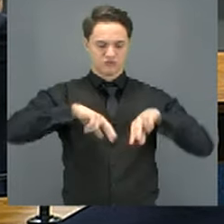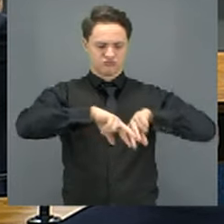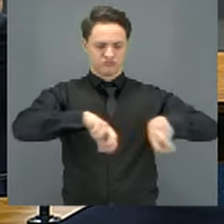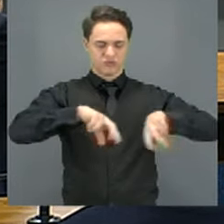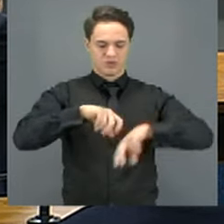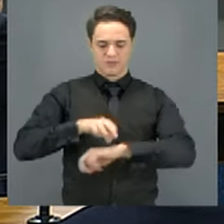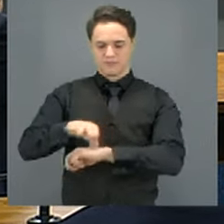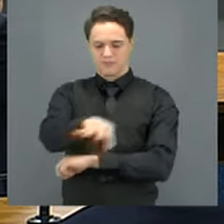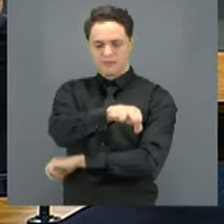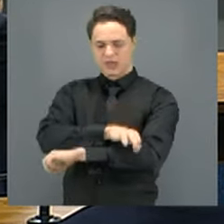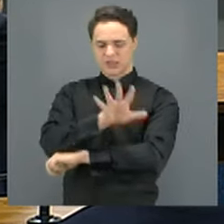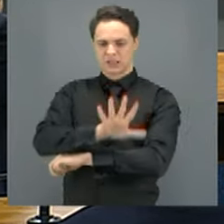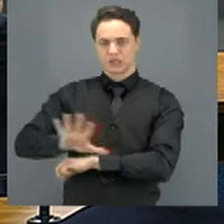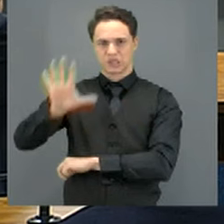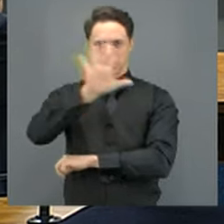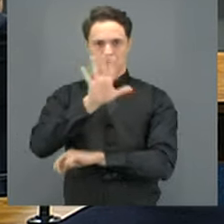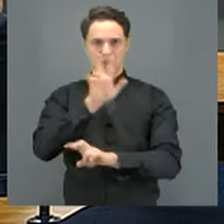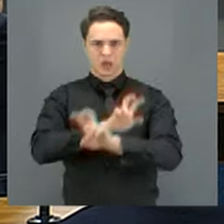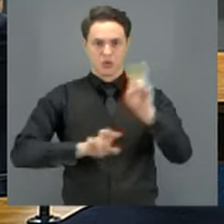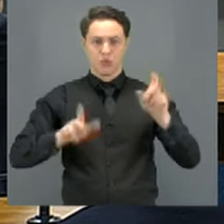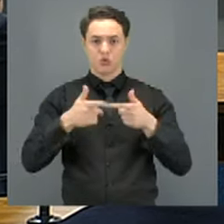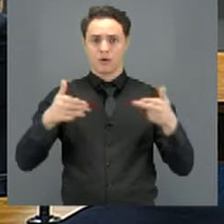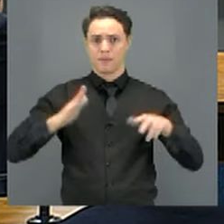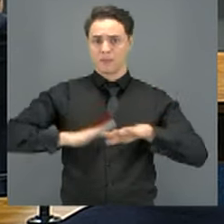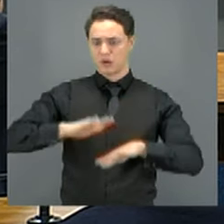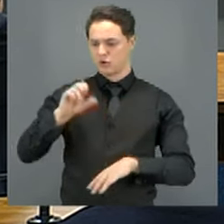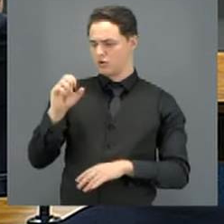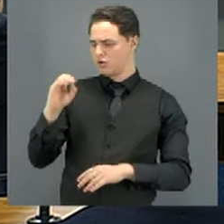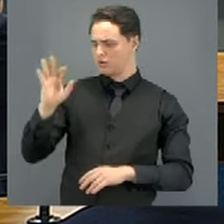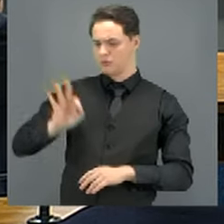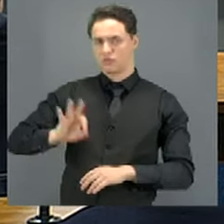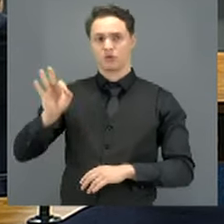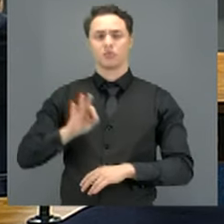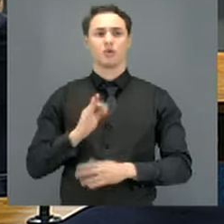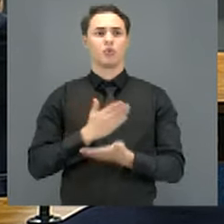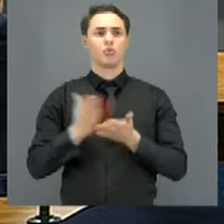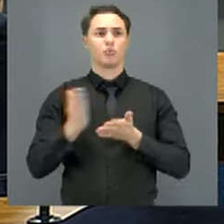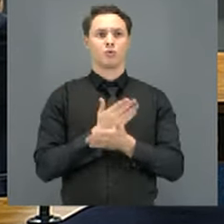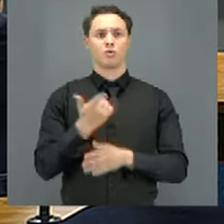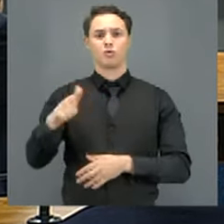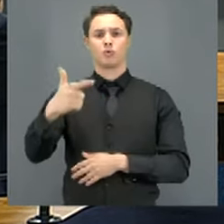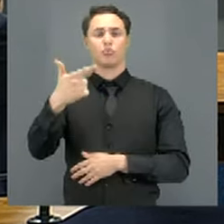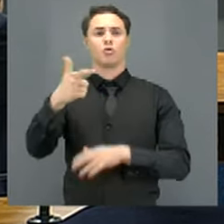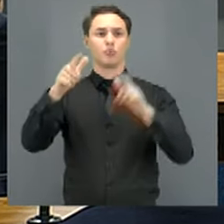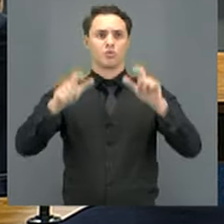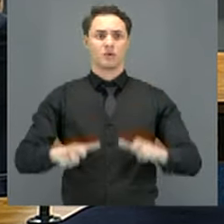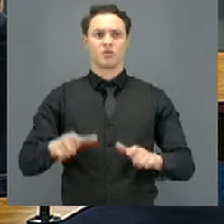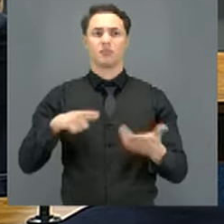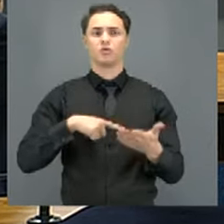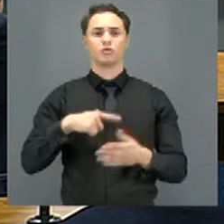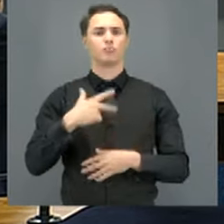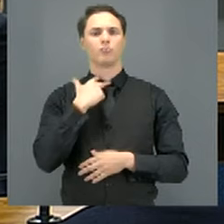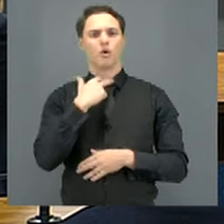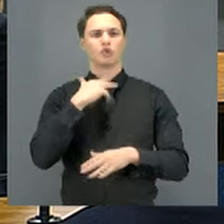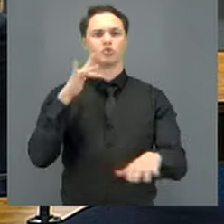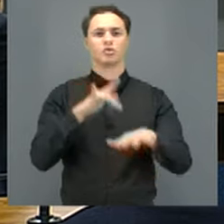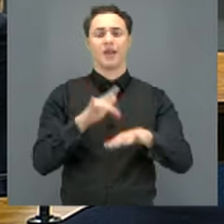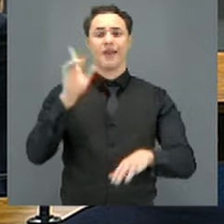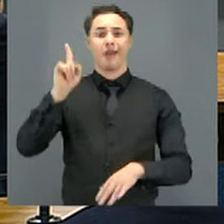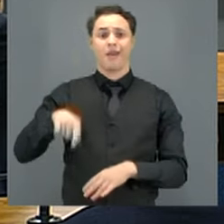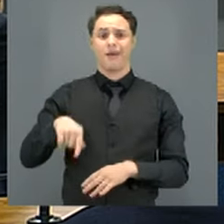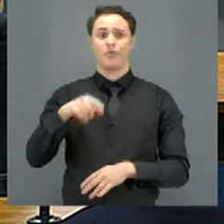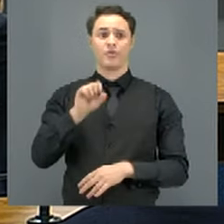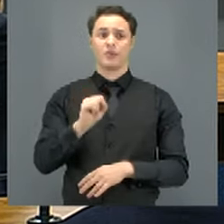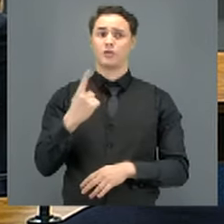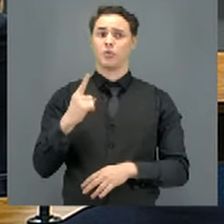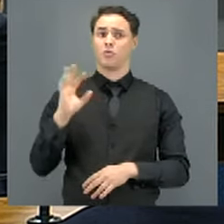nacionais, mais os 80% em alguns lugares, outros lugares, 20% da propriedade privada, que você não pode mexer, chega a